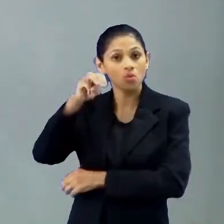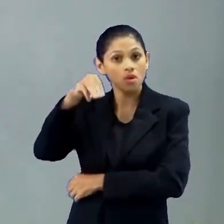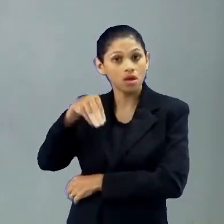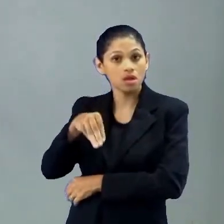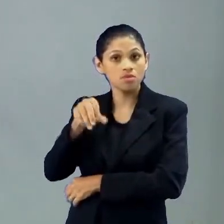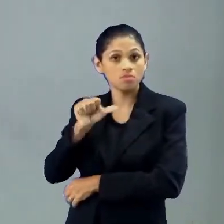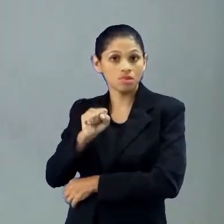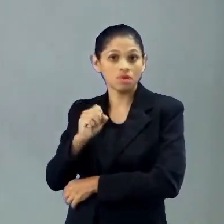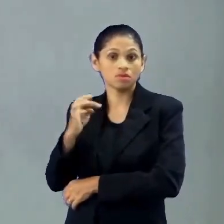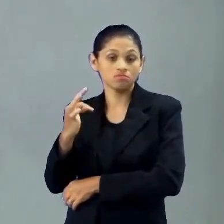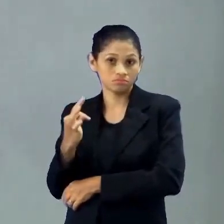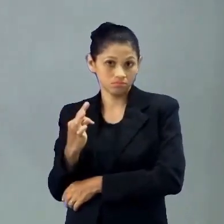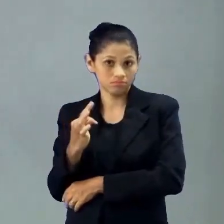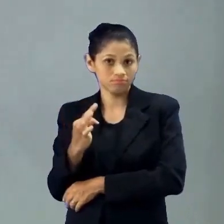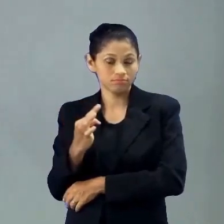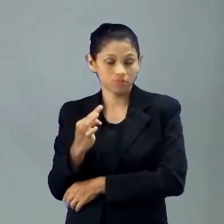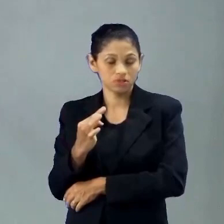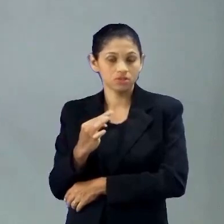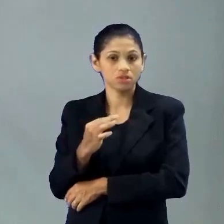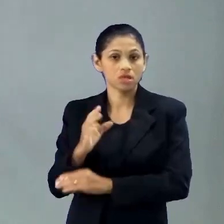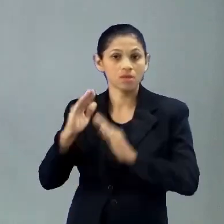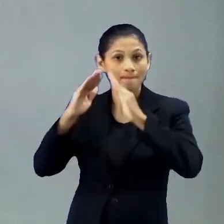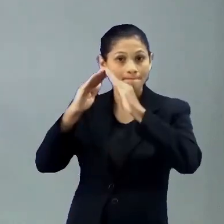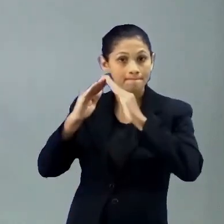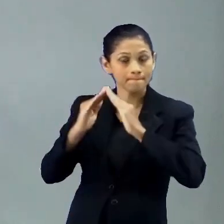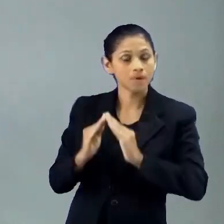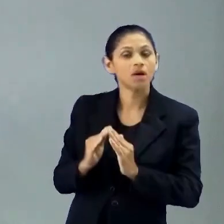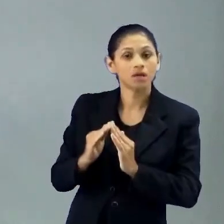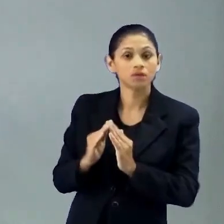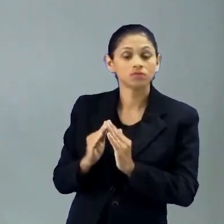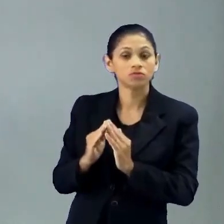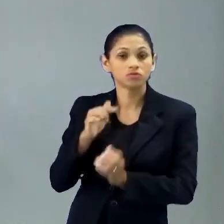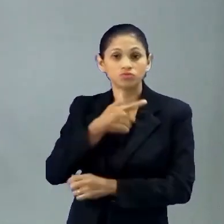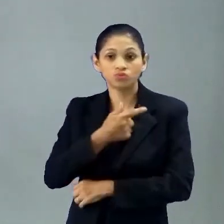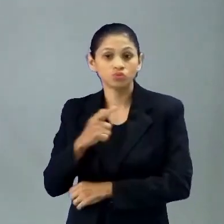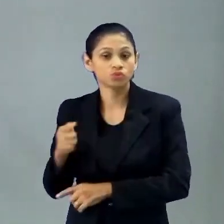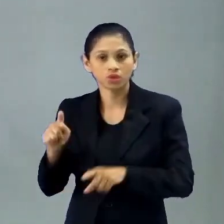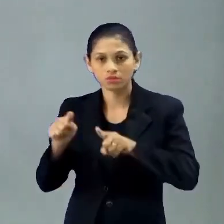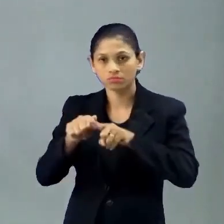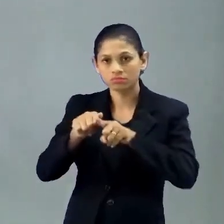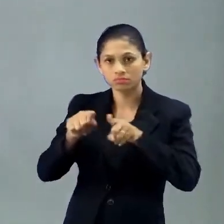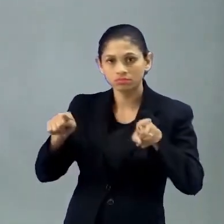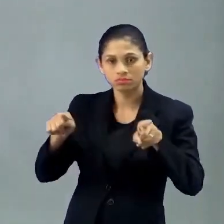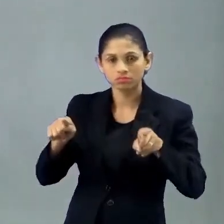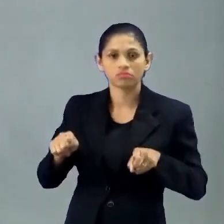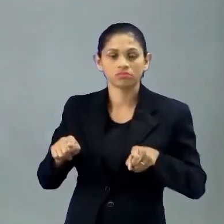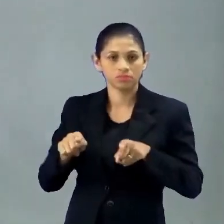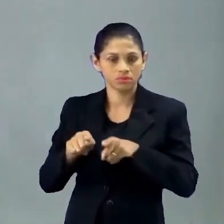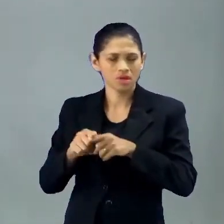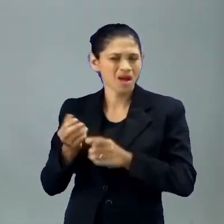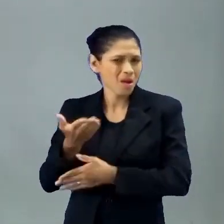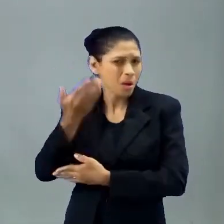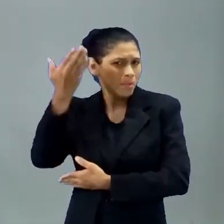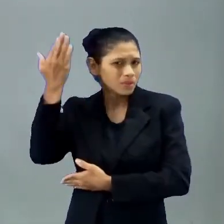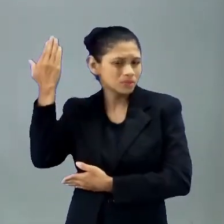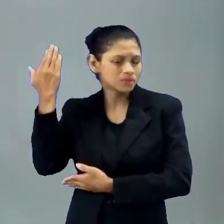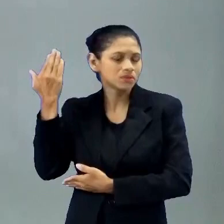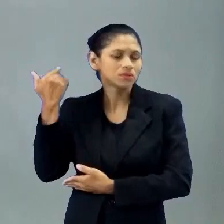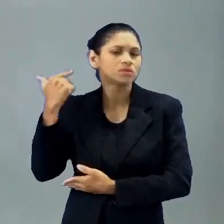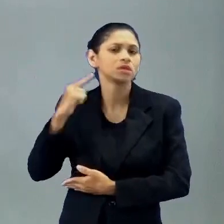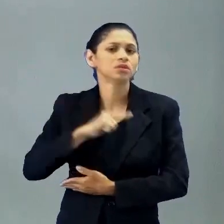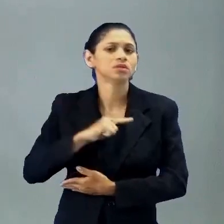enfim. Bem no passado, a existência das ligas camponesas, né, que também foi